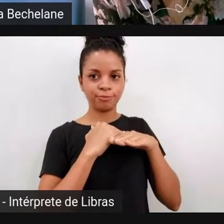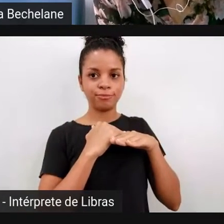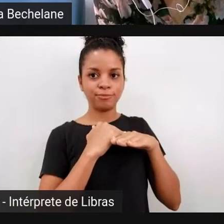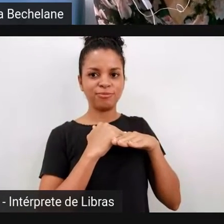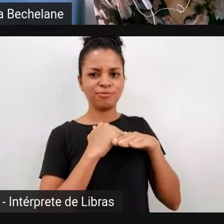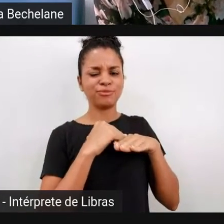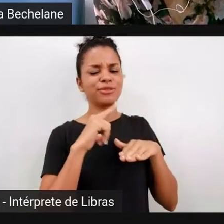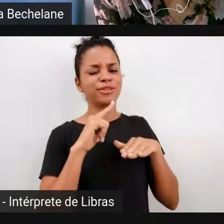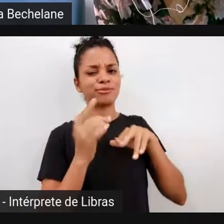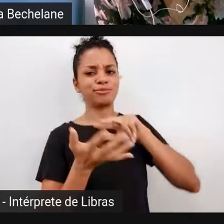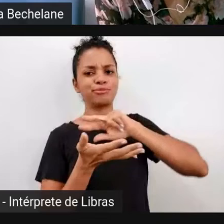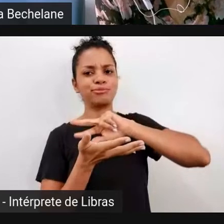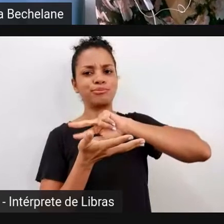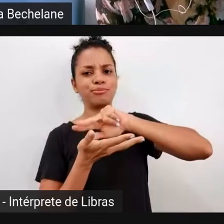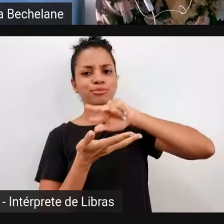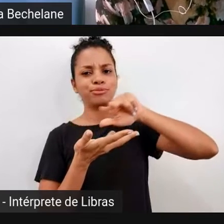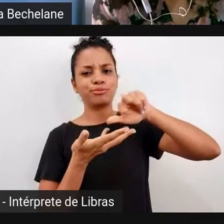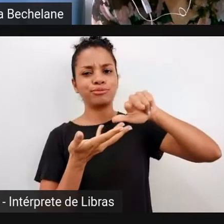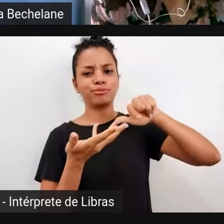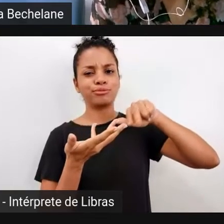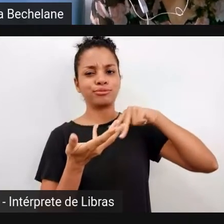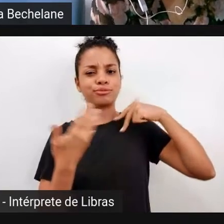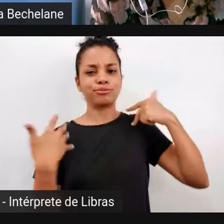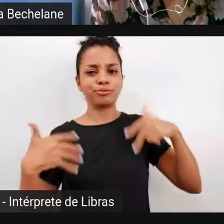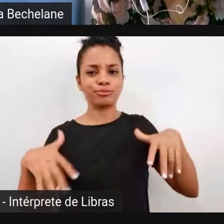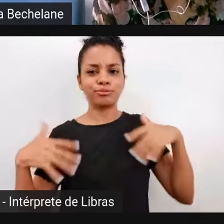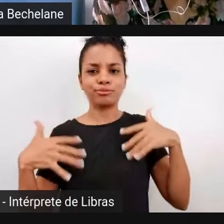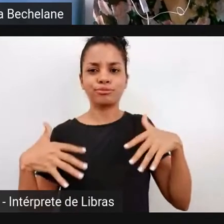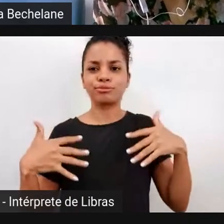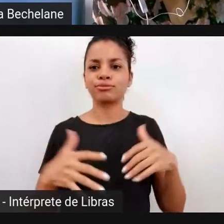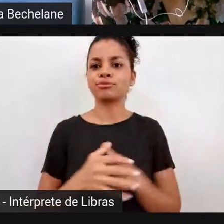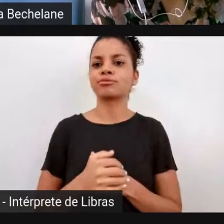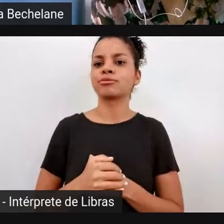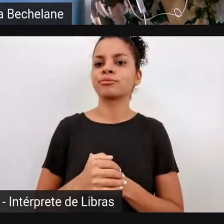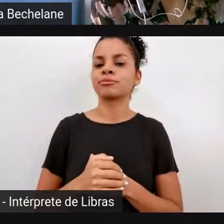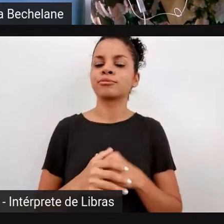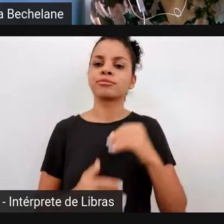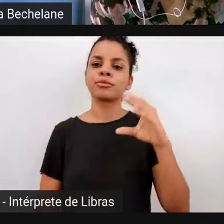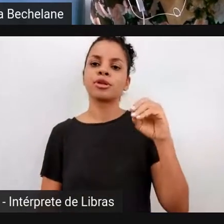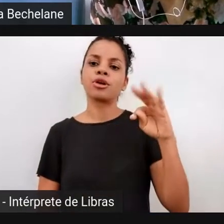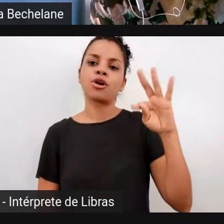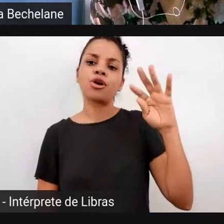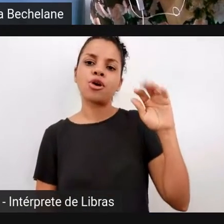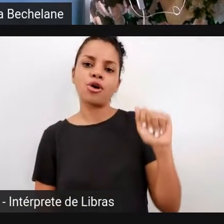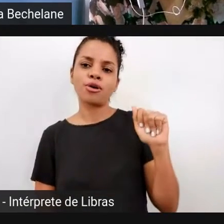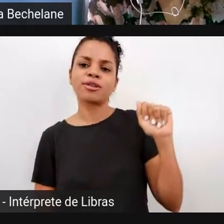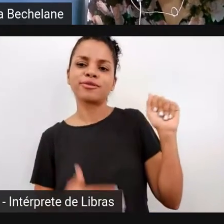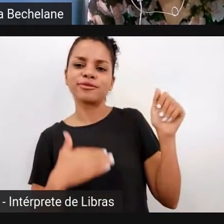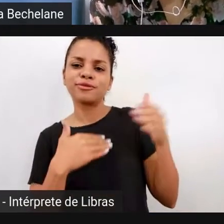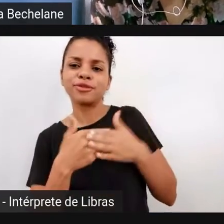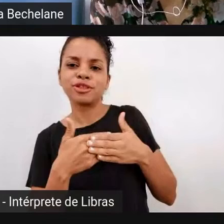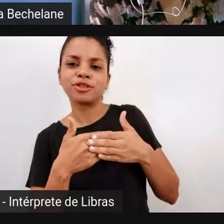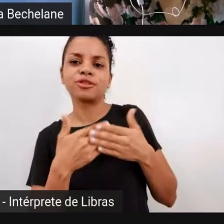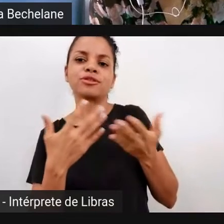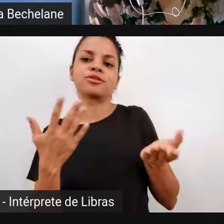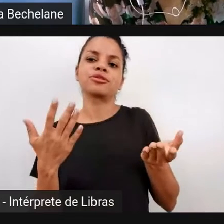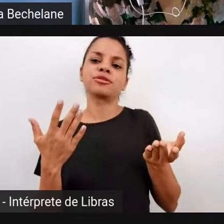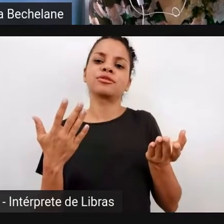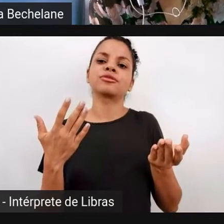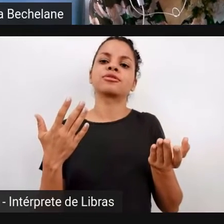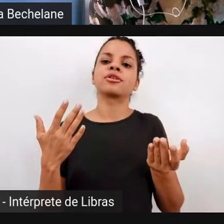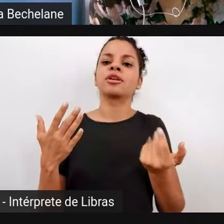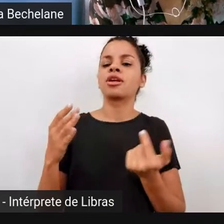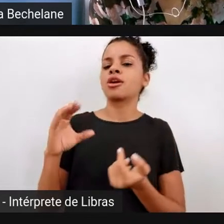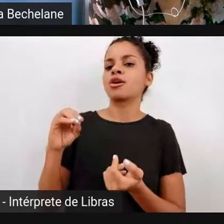modelos de cotas. Cotas com listas fechadas, lista aberta, com modelo da Argentina, que